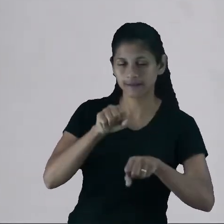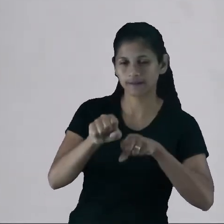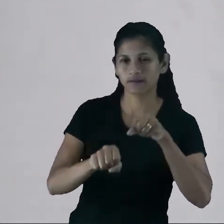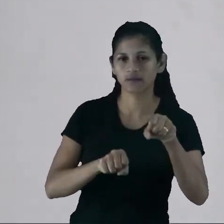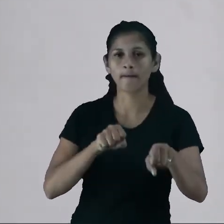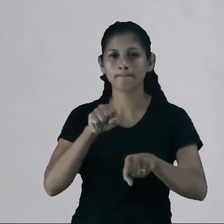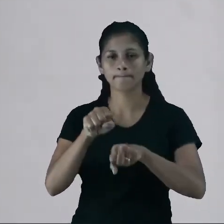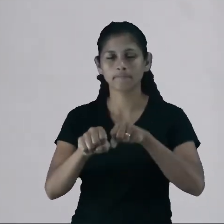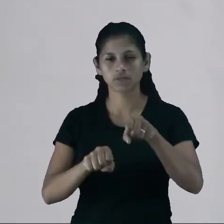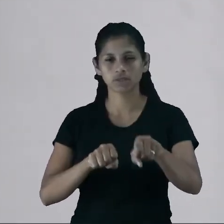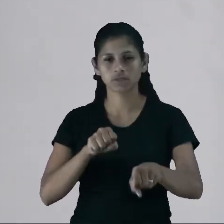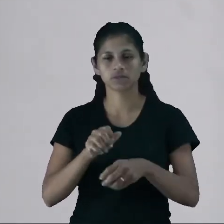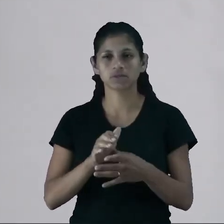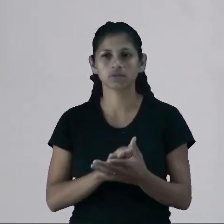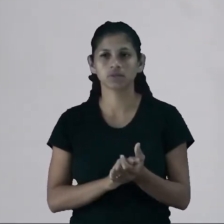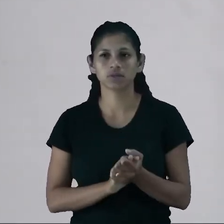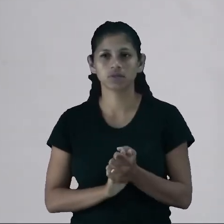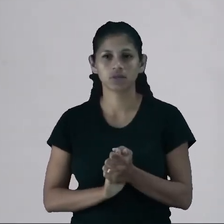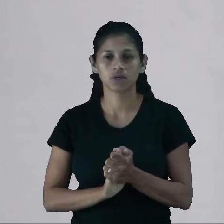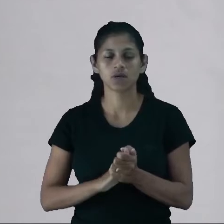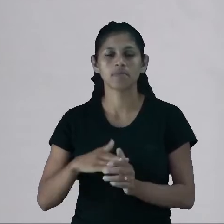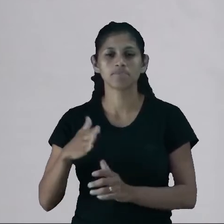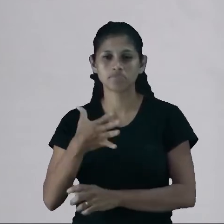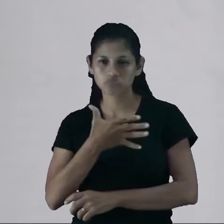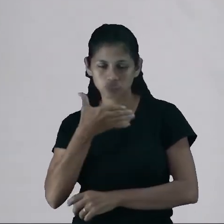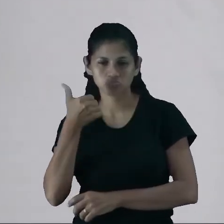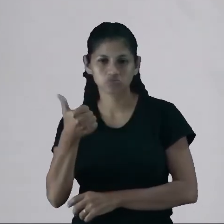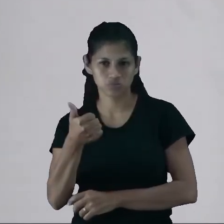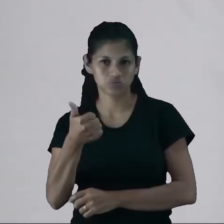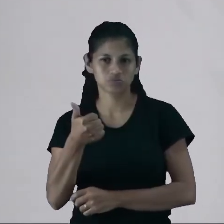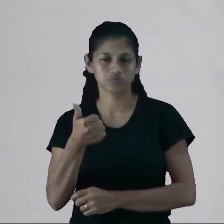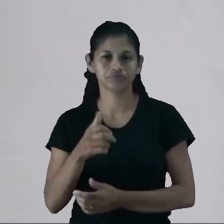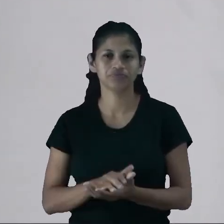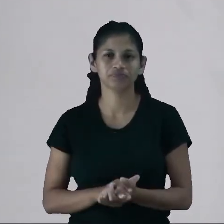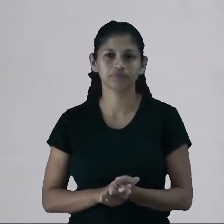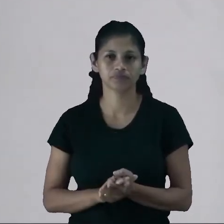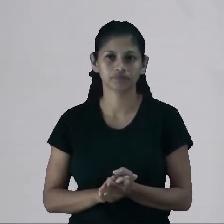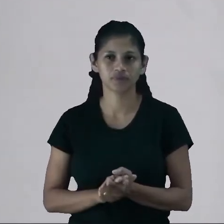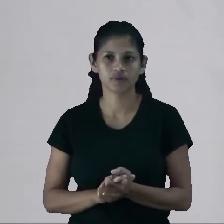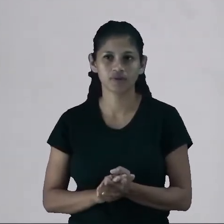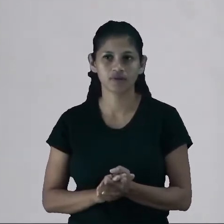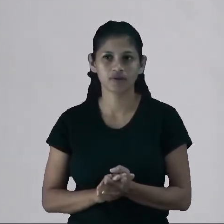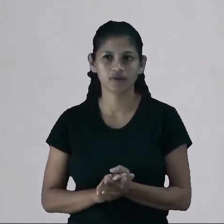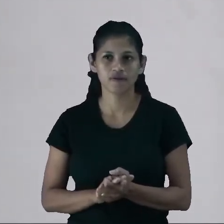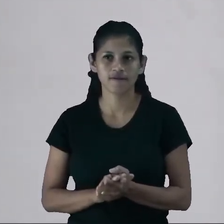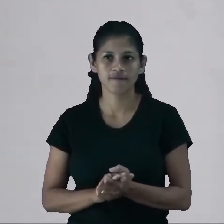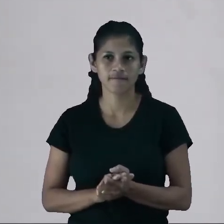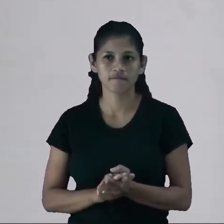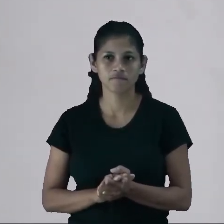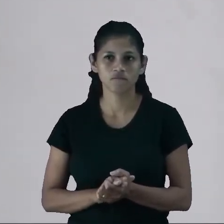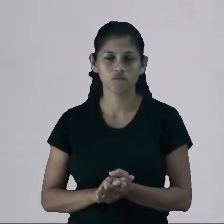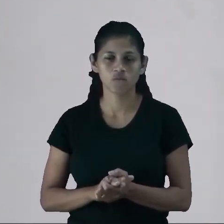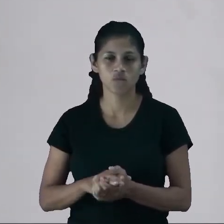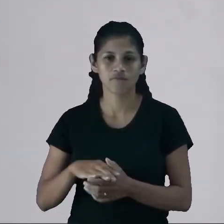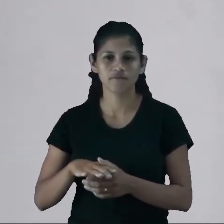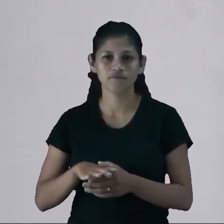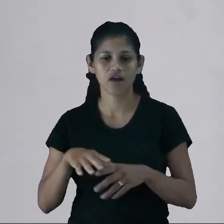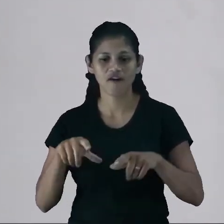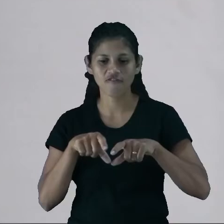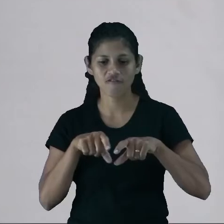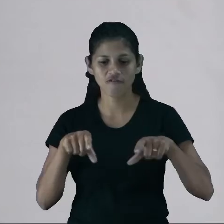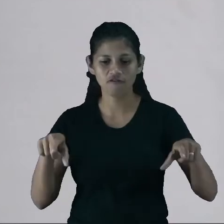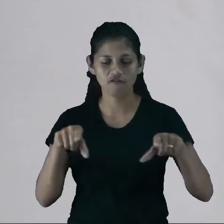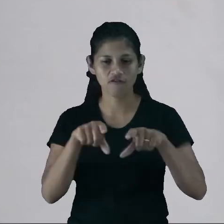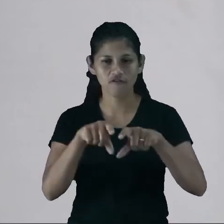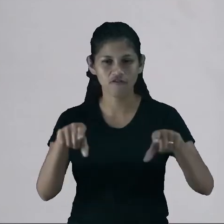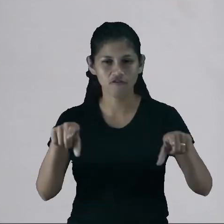trânsito, né? Então essa questão da ampliação das ciclovias seria, né, uma boa opção, faixas de pedestres melhores também, né? Para